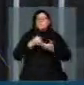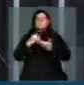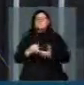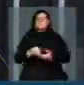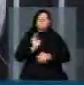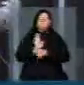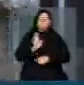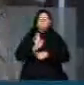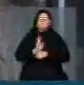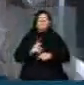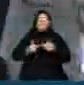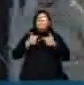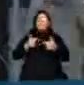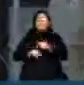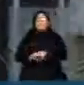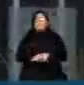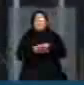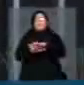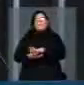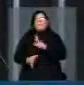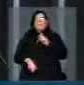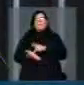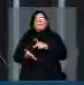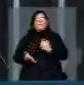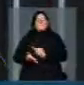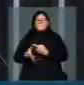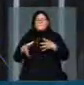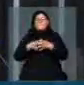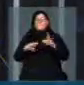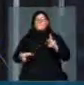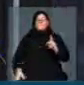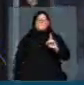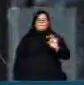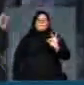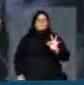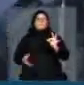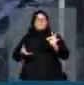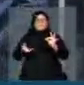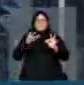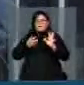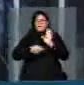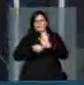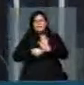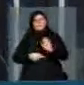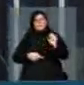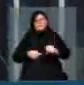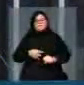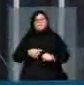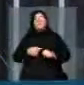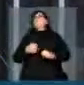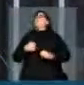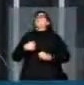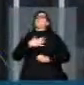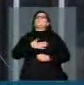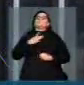país realmente inclusivo. Esta é a mensagem da nossa bancada do PDT e gostaria, senhor presidente, em meu